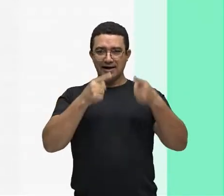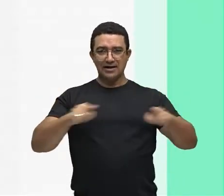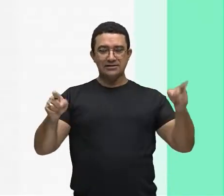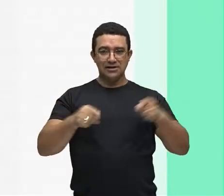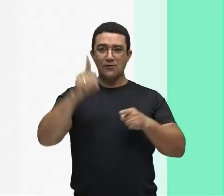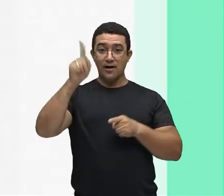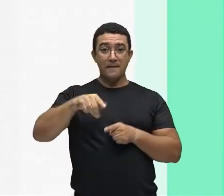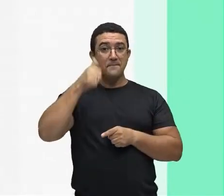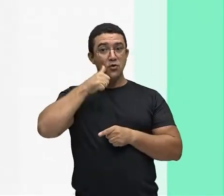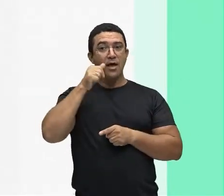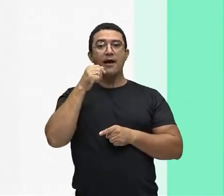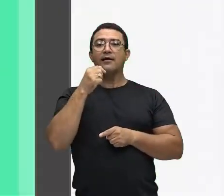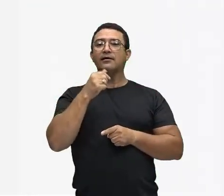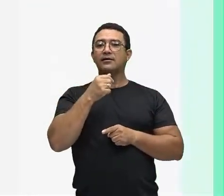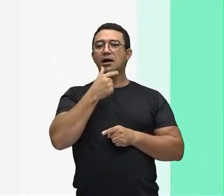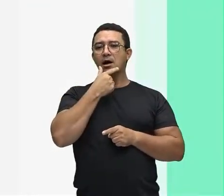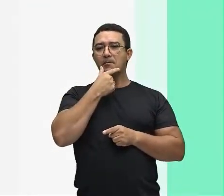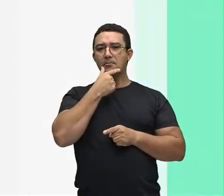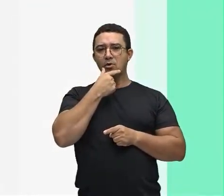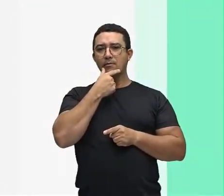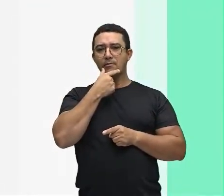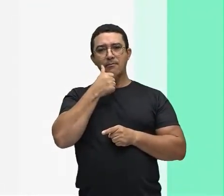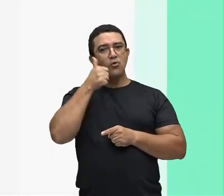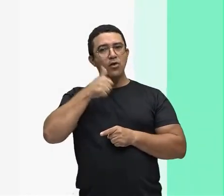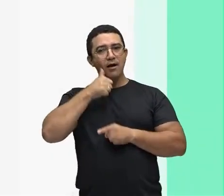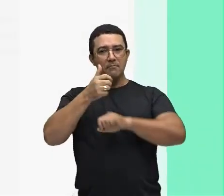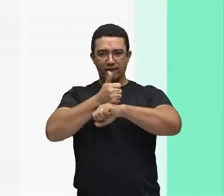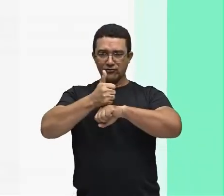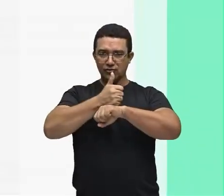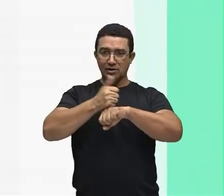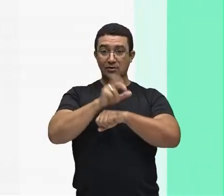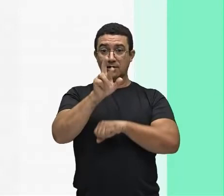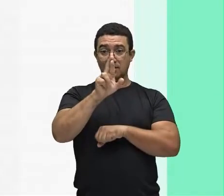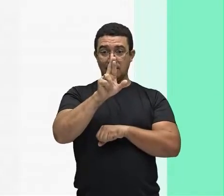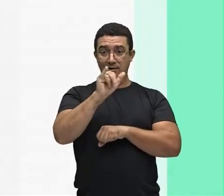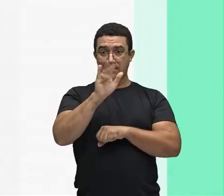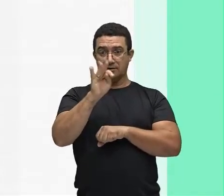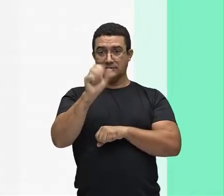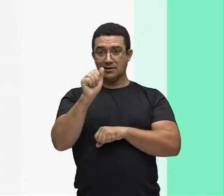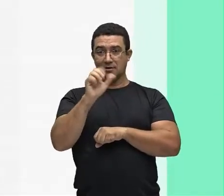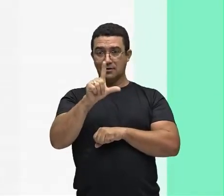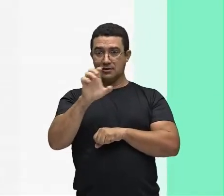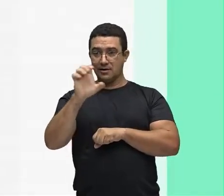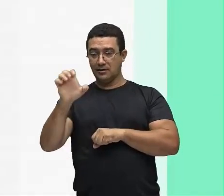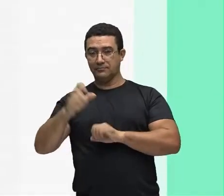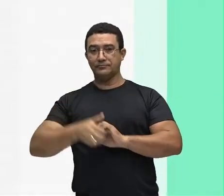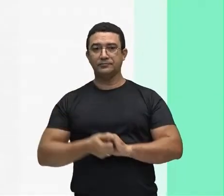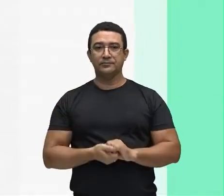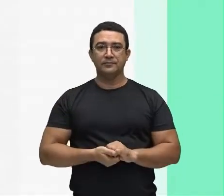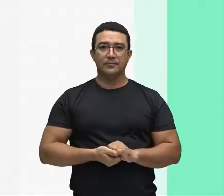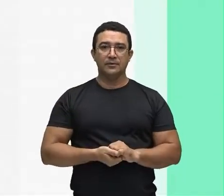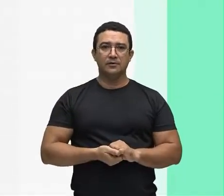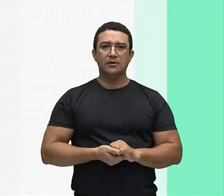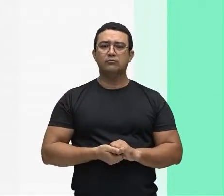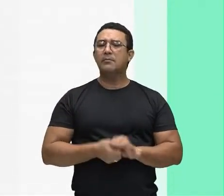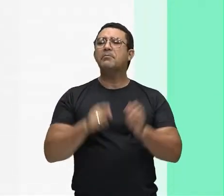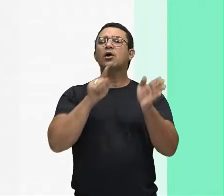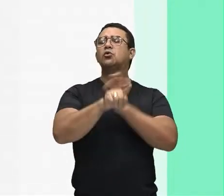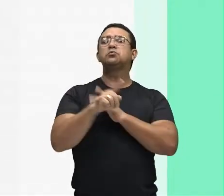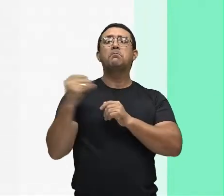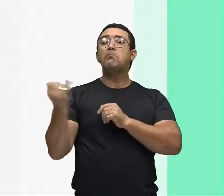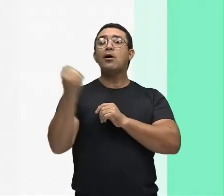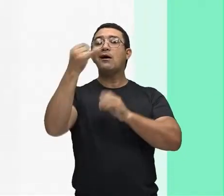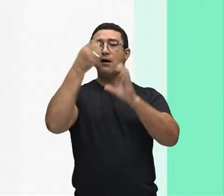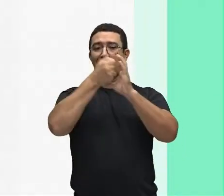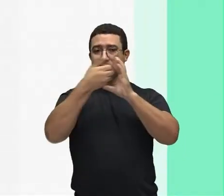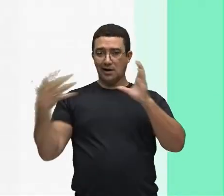Rita Lee, escrita e cantada por ela. E aí, nosso aplicando, vem a seguinte pergunta. Uma importante característica